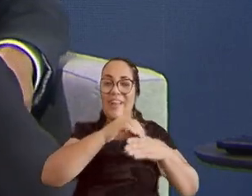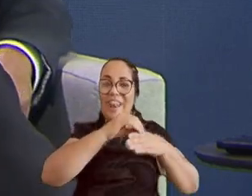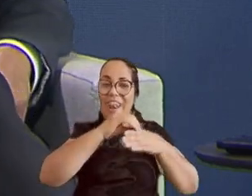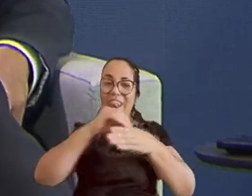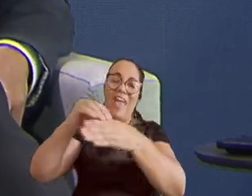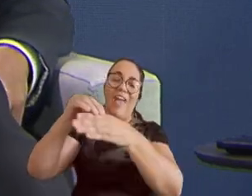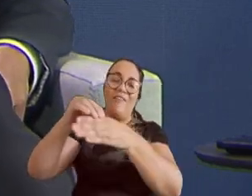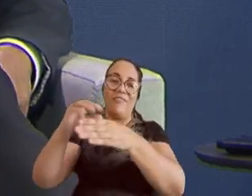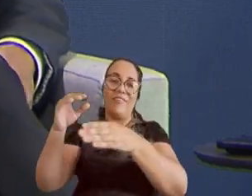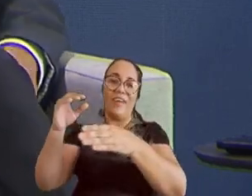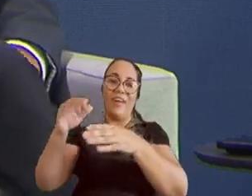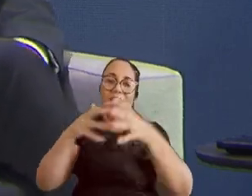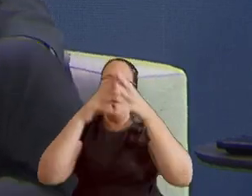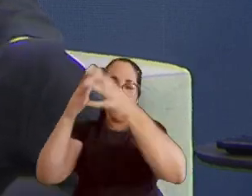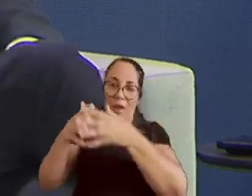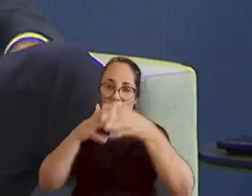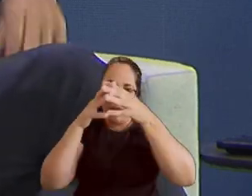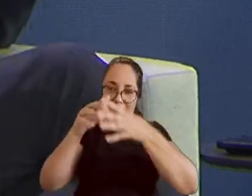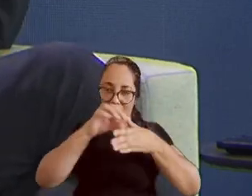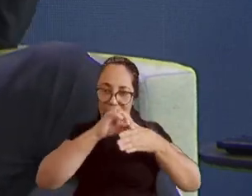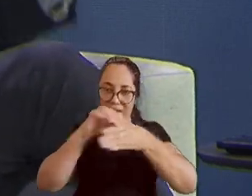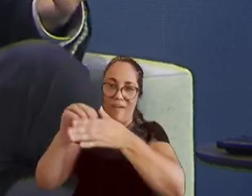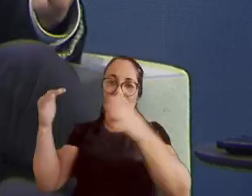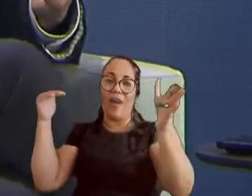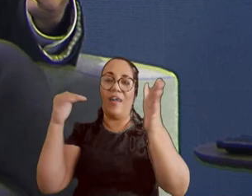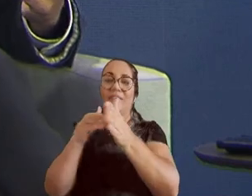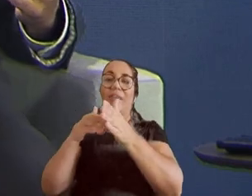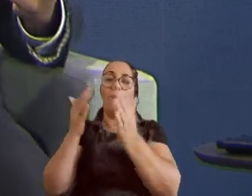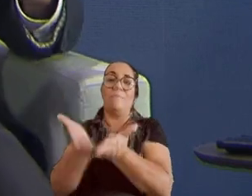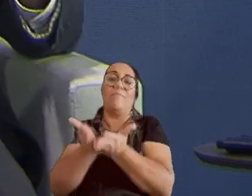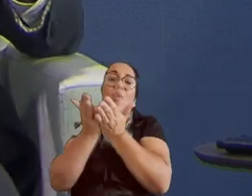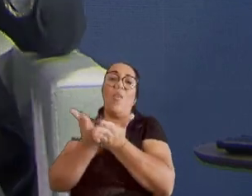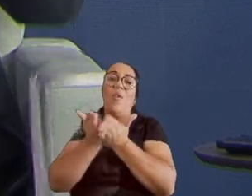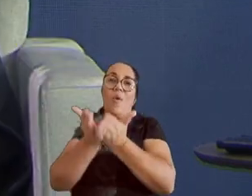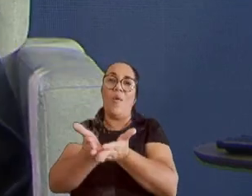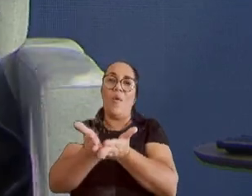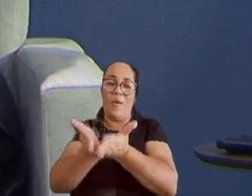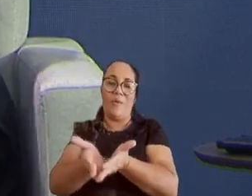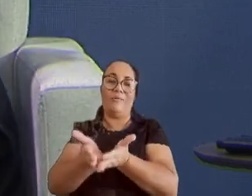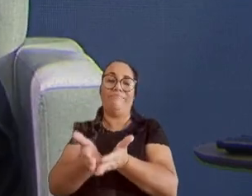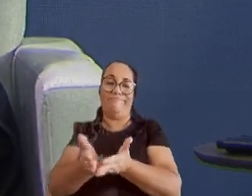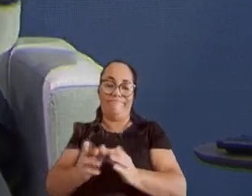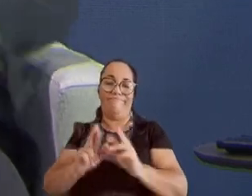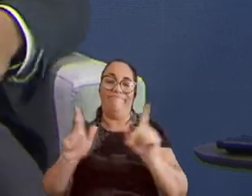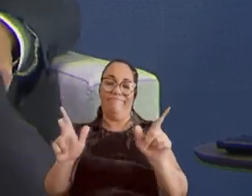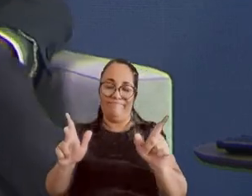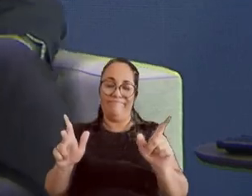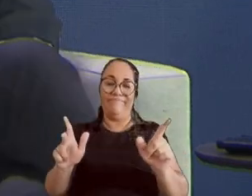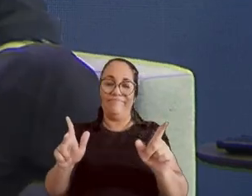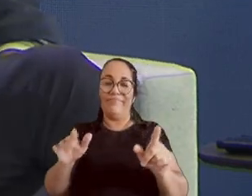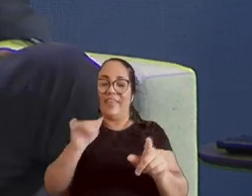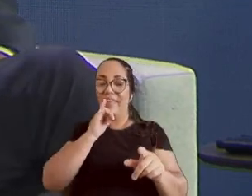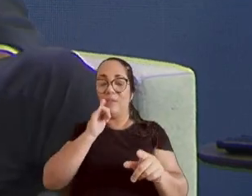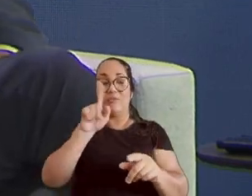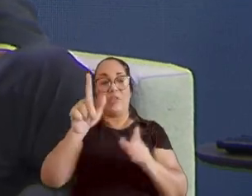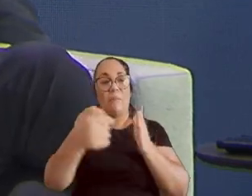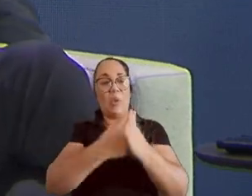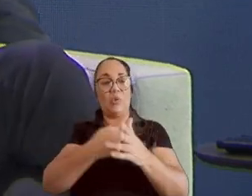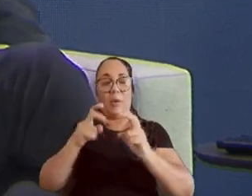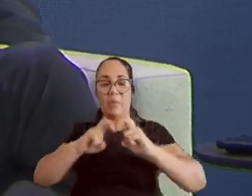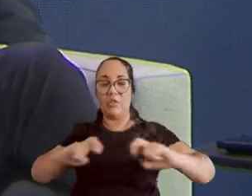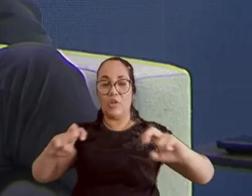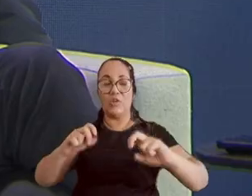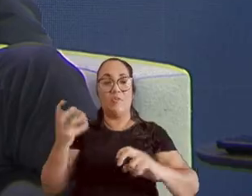agora Como que resolve isso né porque são bolsos muito diferentes se chegar para mim e para o Chico e por Renato vocês vão investir em